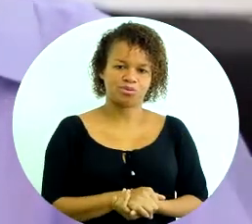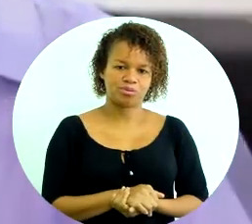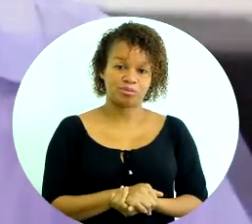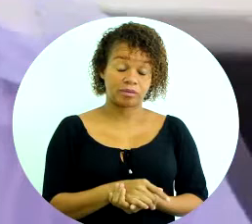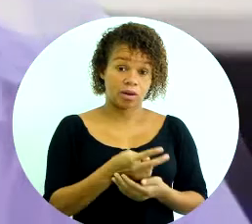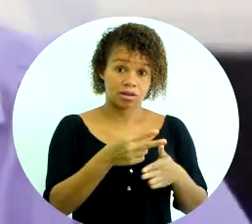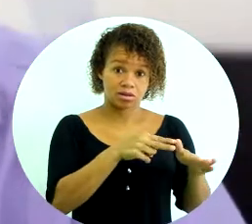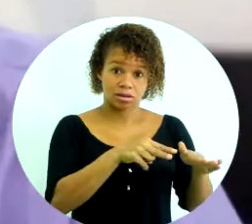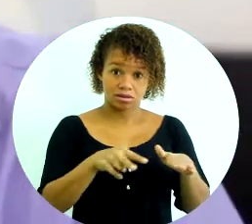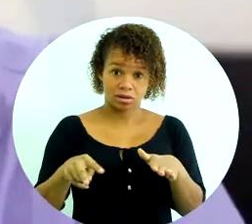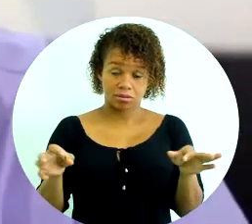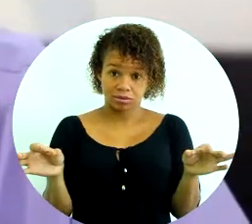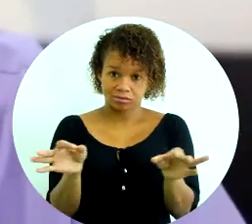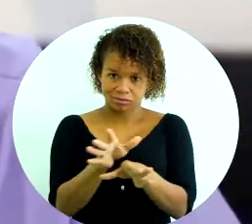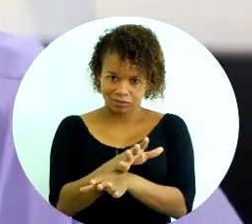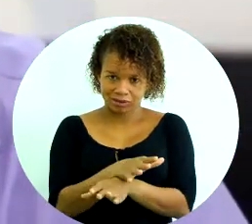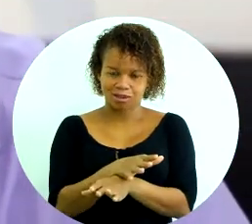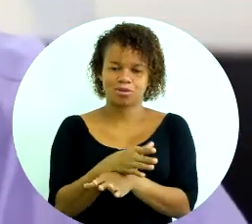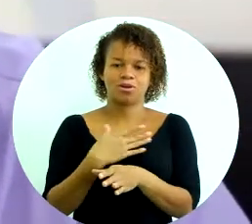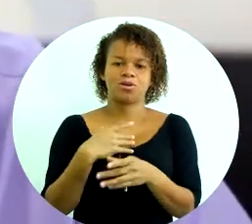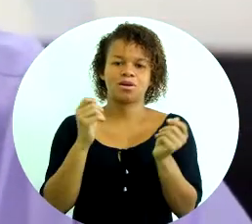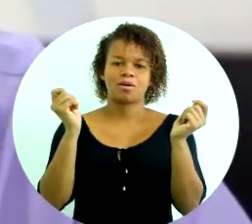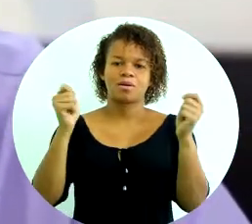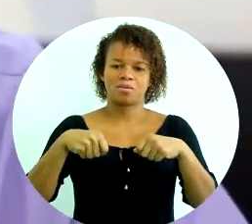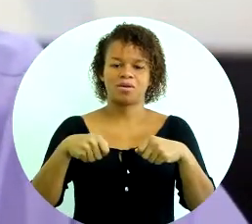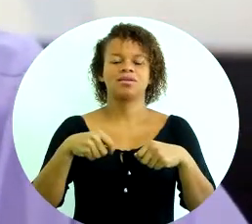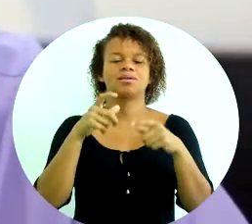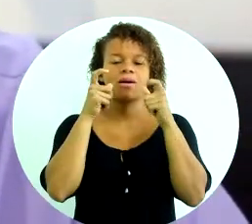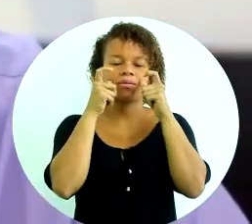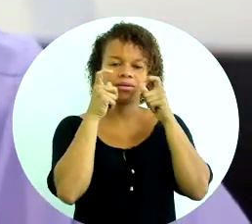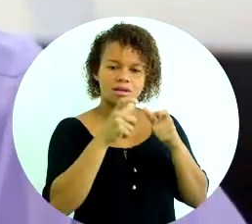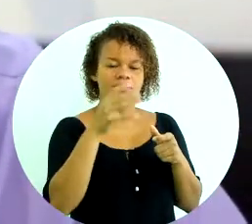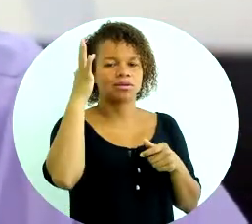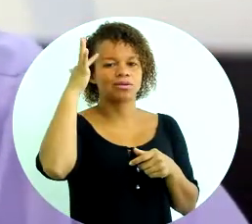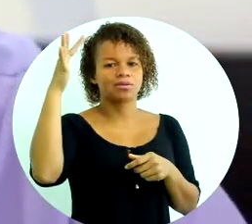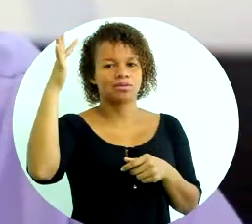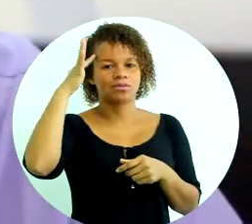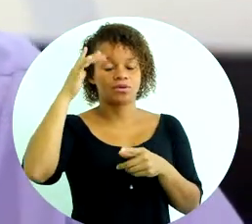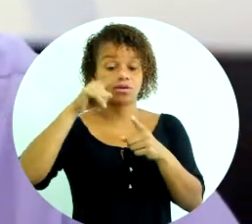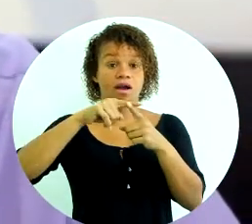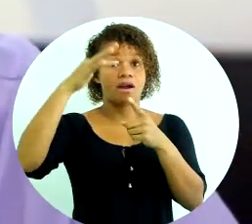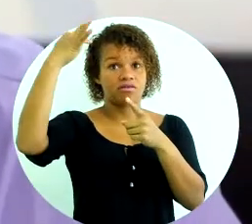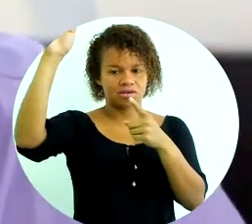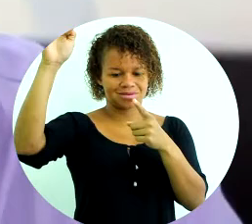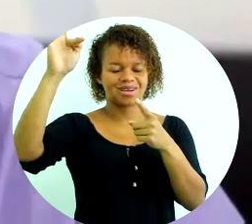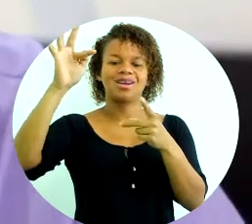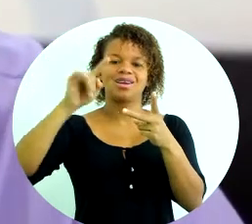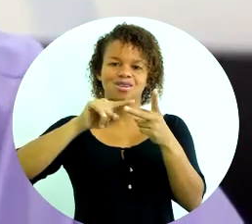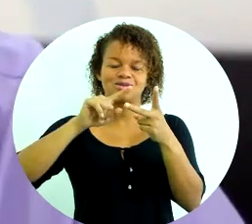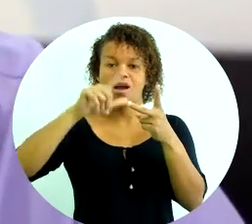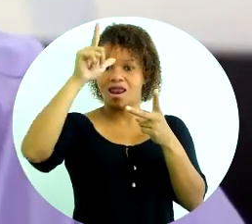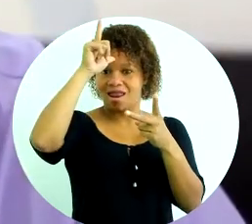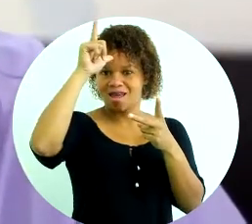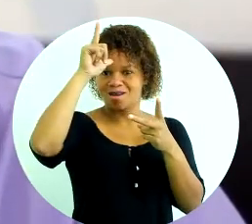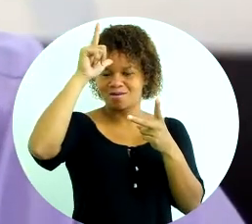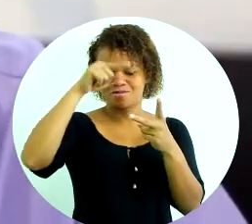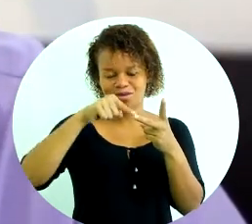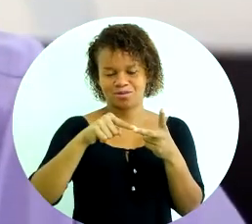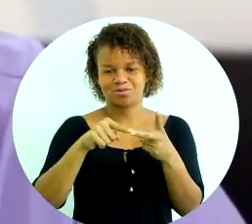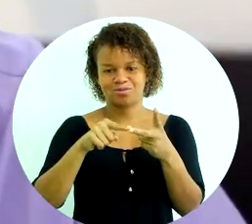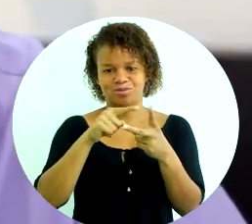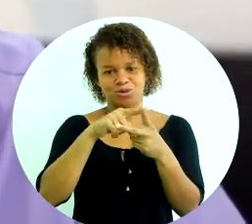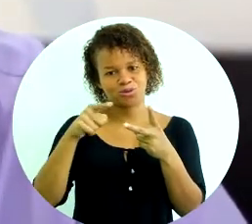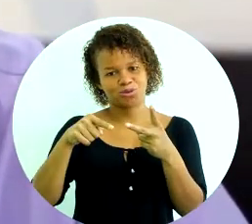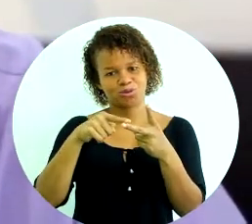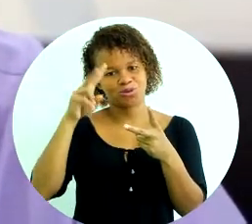contemporâneo. Nessa semana fechamos a nossa competência com a observação do pensamento do francês Émile Durkheim e